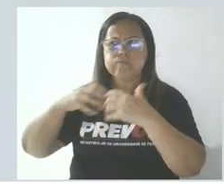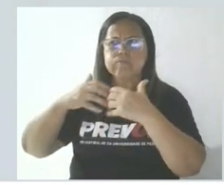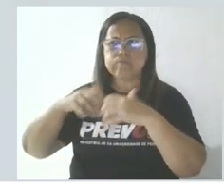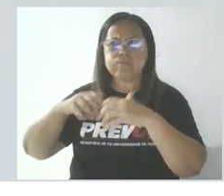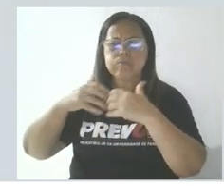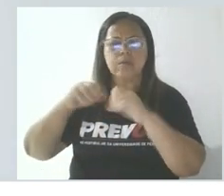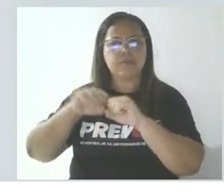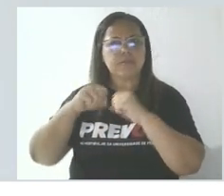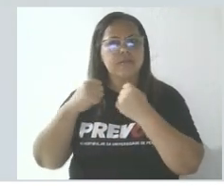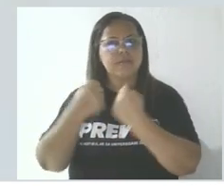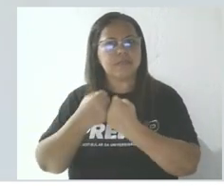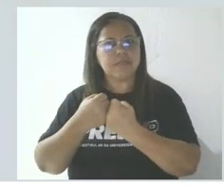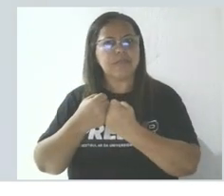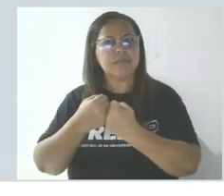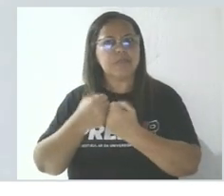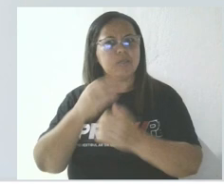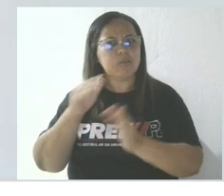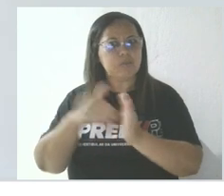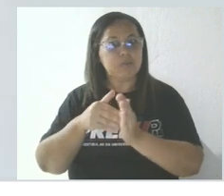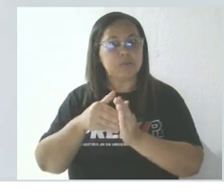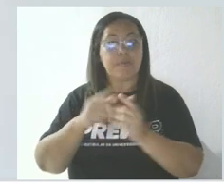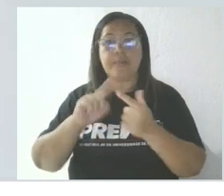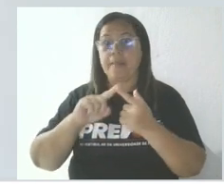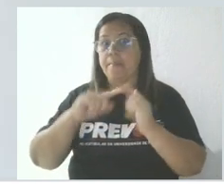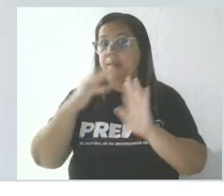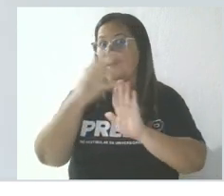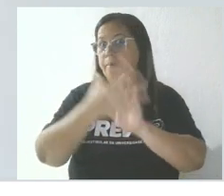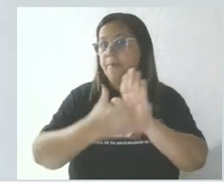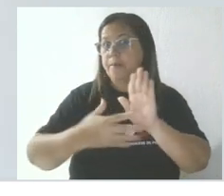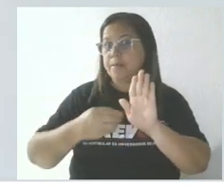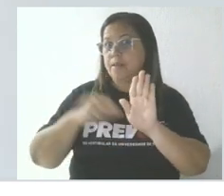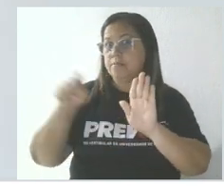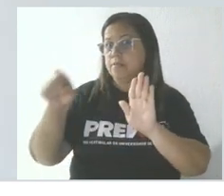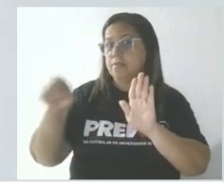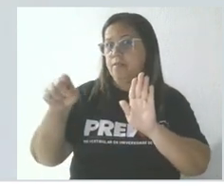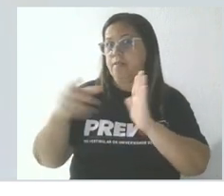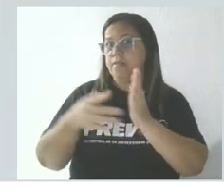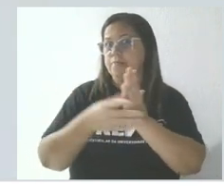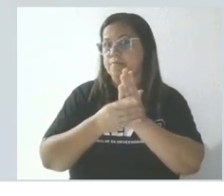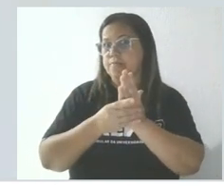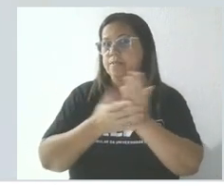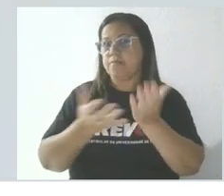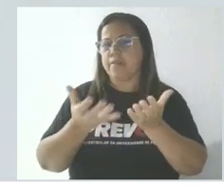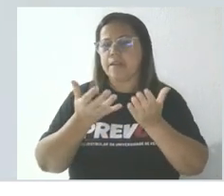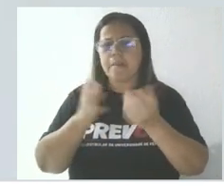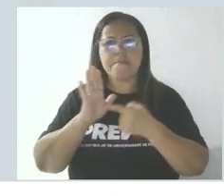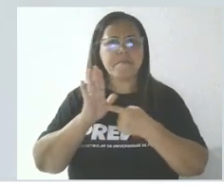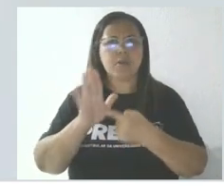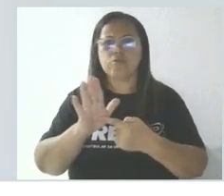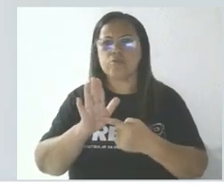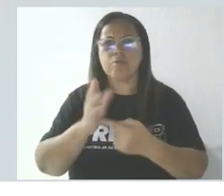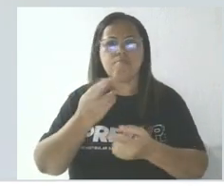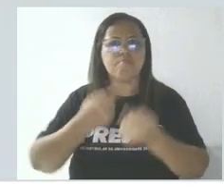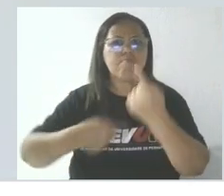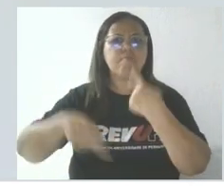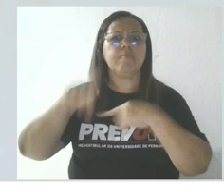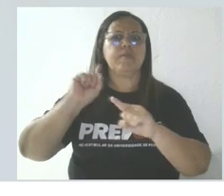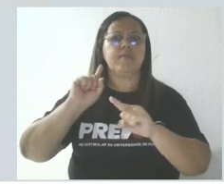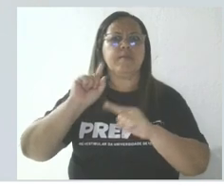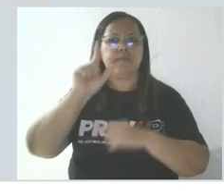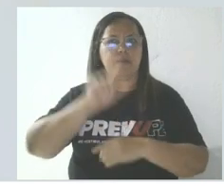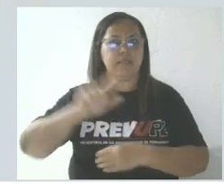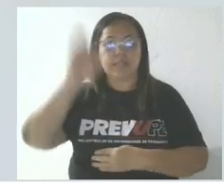eh instituições a abordagem realista adotada por Machado de Assis representou a verdadeira revolução na literatura brasileira